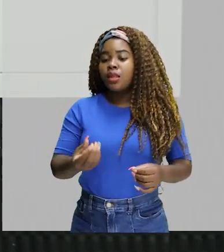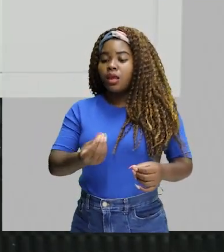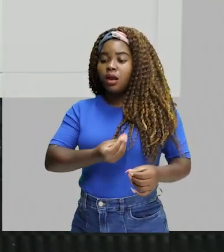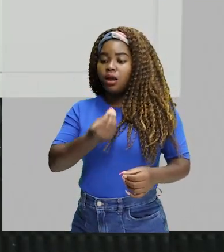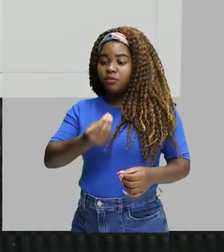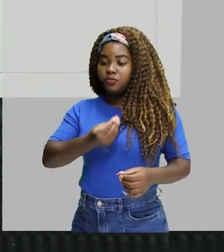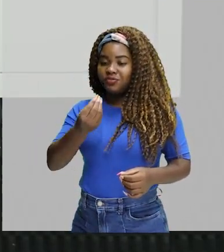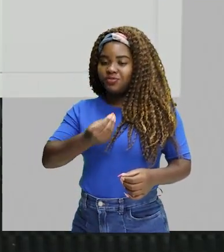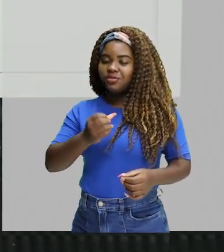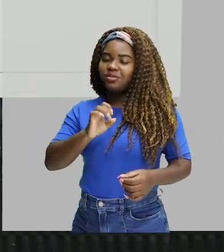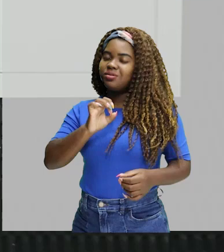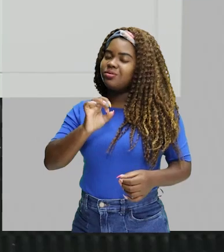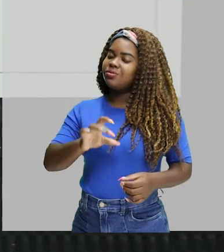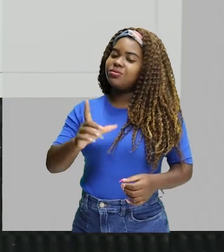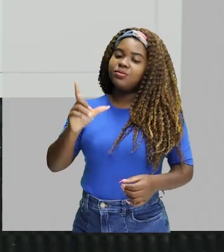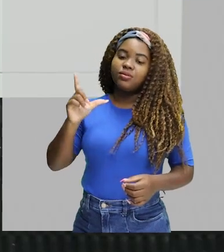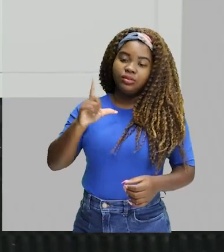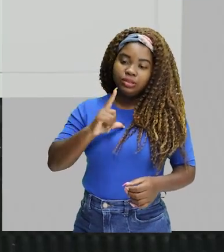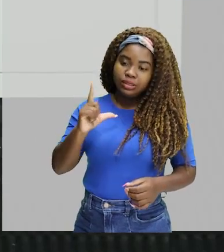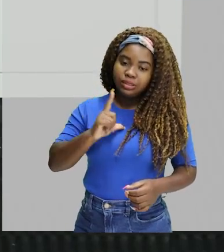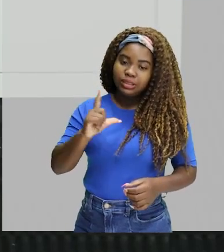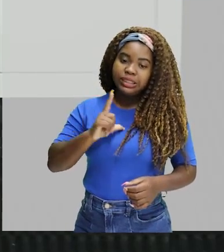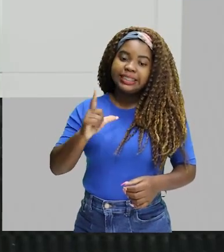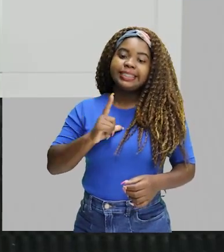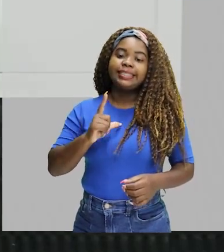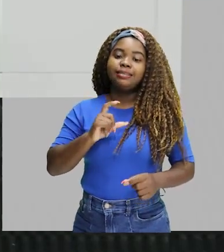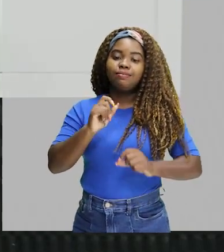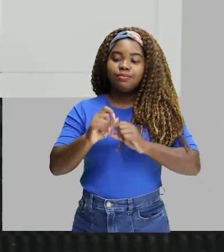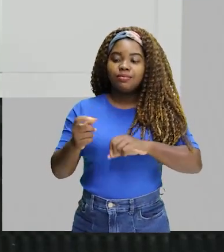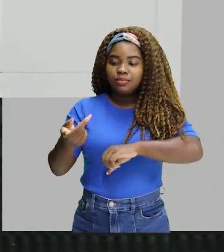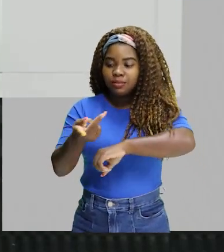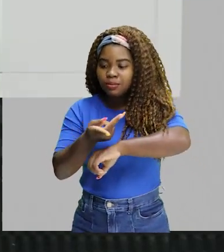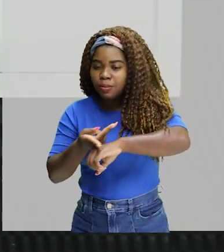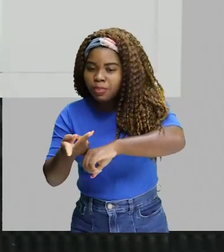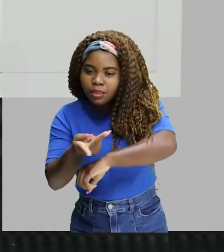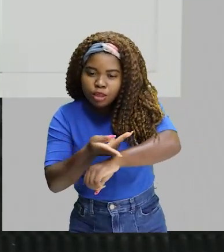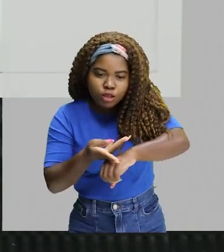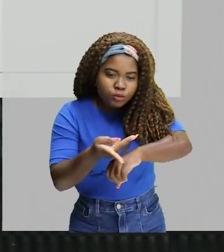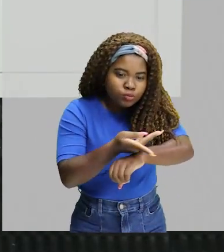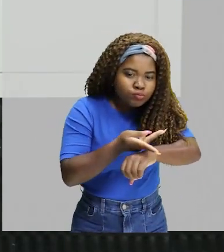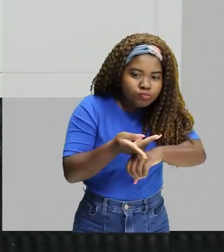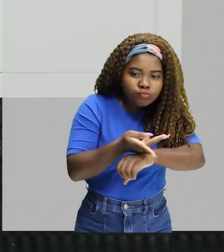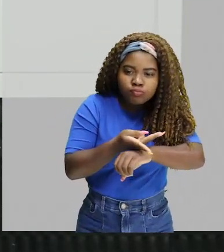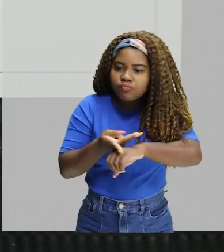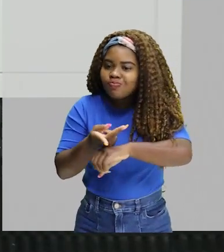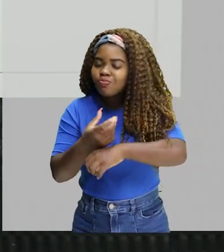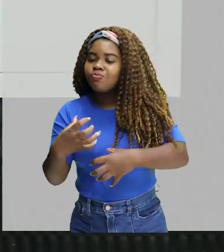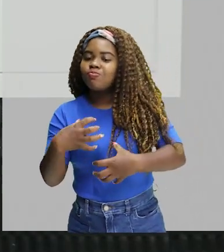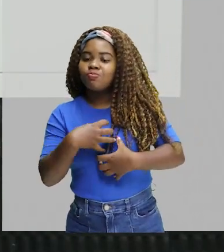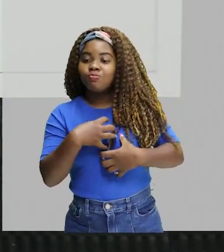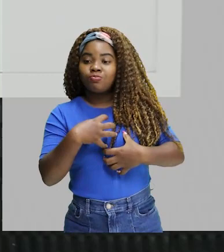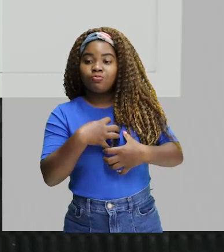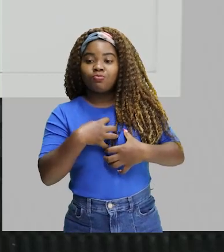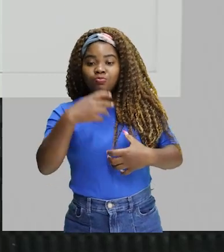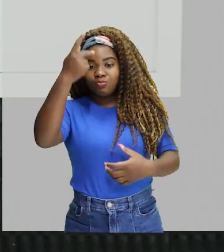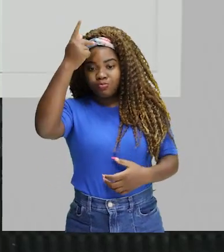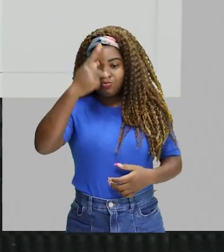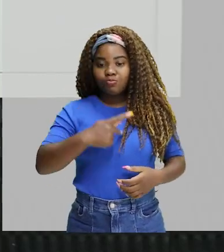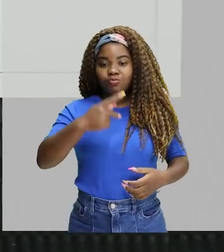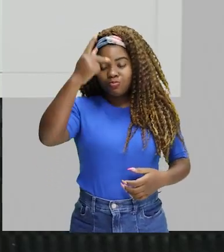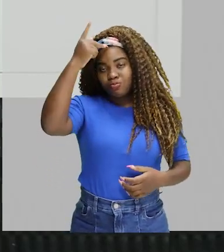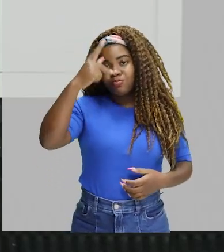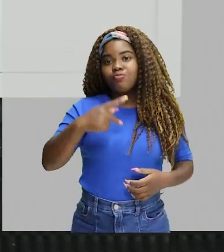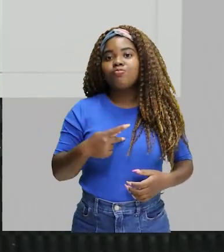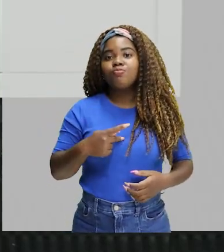vivida através da busca do conhecimento de si mesmo. A busca é o sentido da vida. E esta